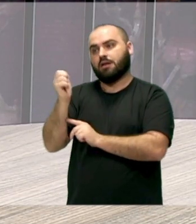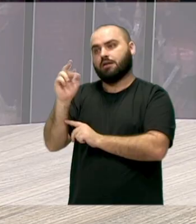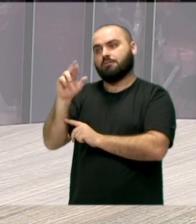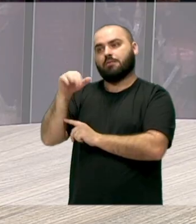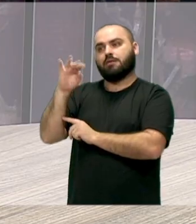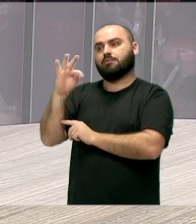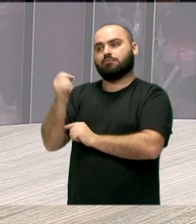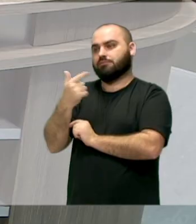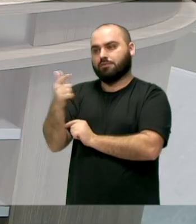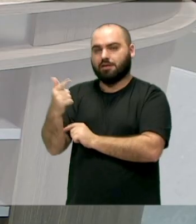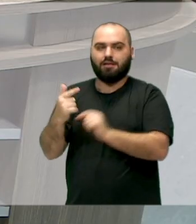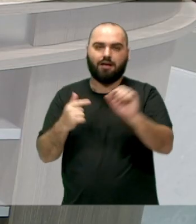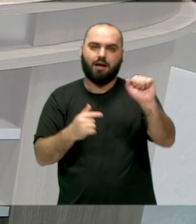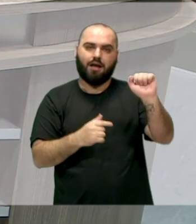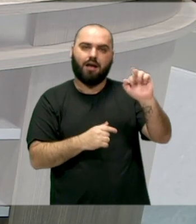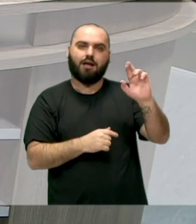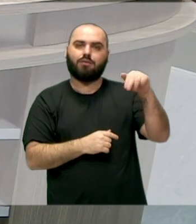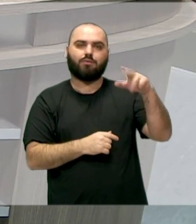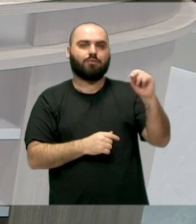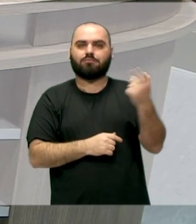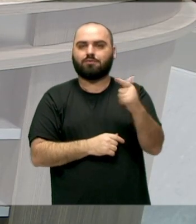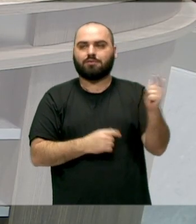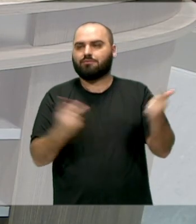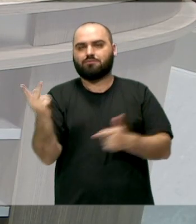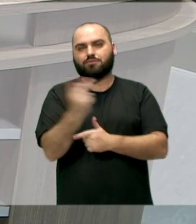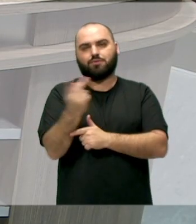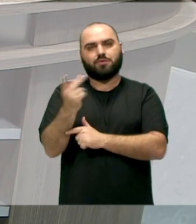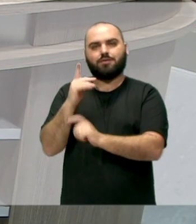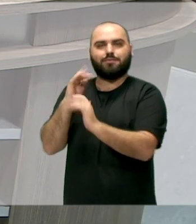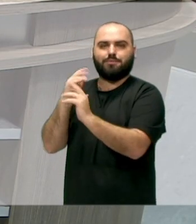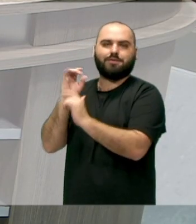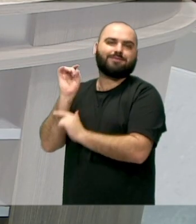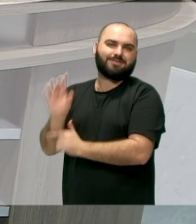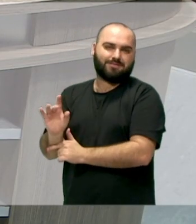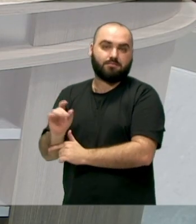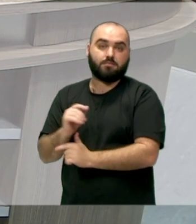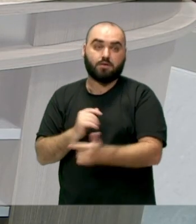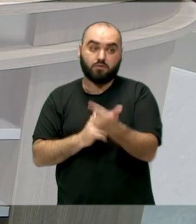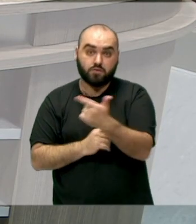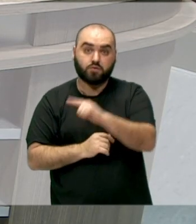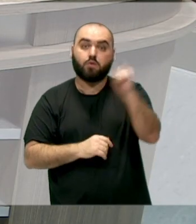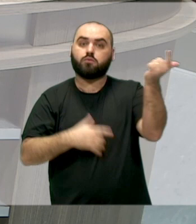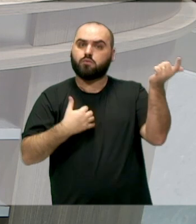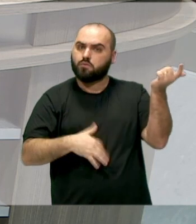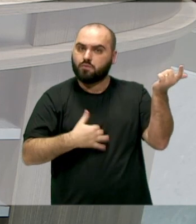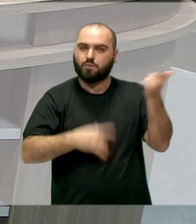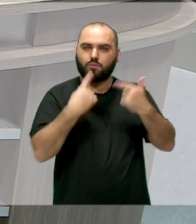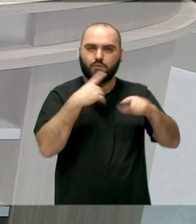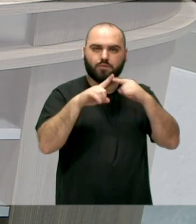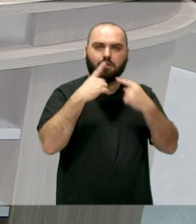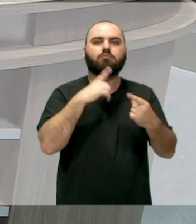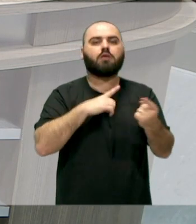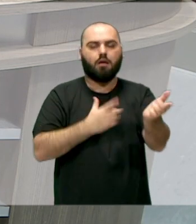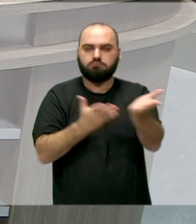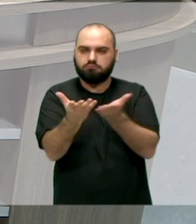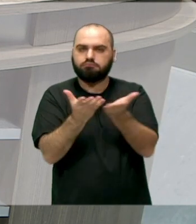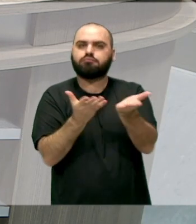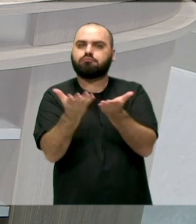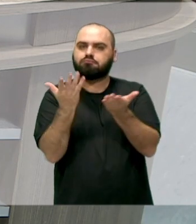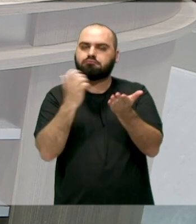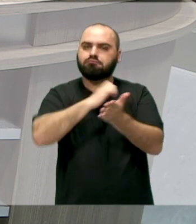não, porque os dois são instrumentais. Mas os que não são, então a gente vai ter acessibilidade em Libras. Tem